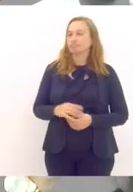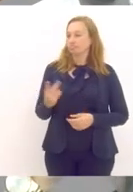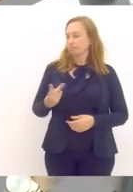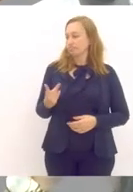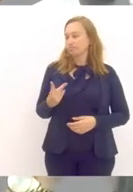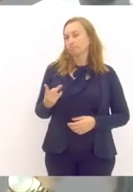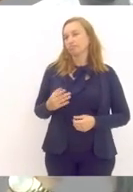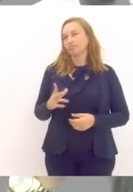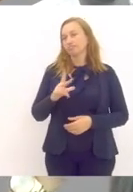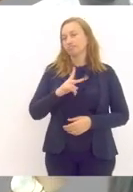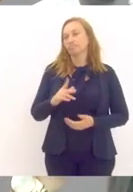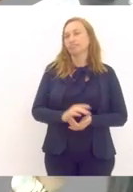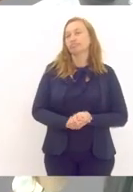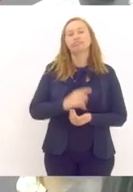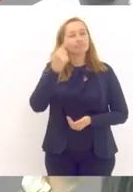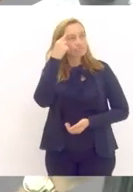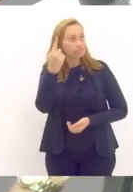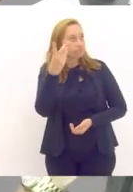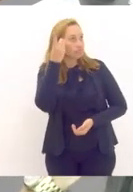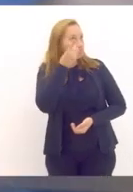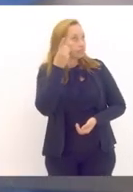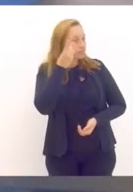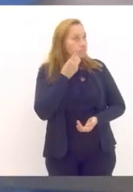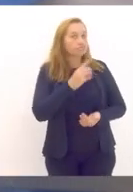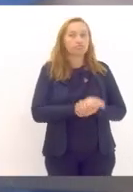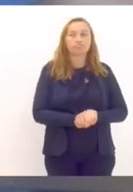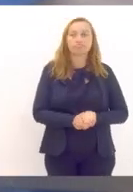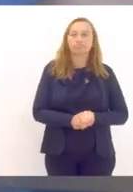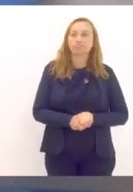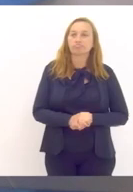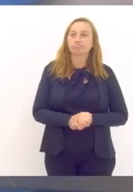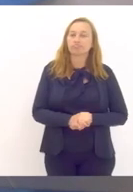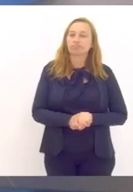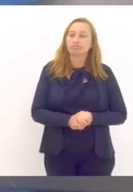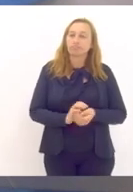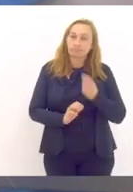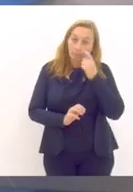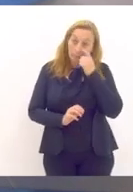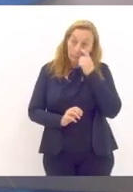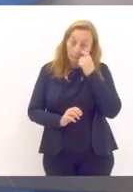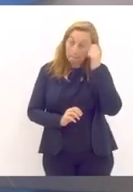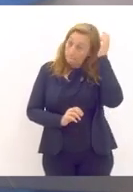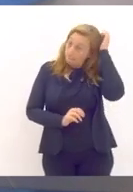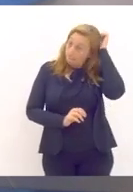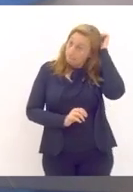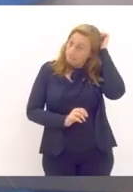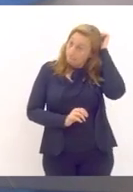informalmente. A ideia, deputados, era que a gente,